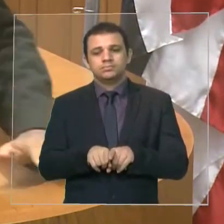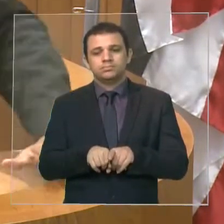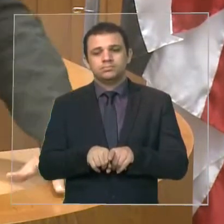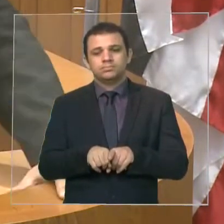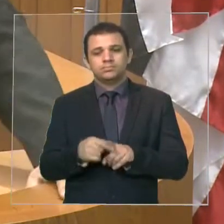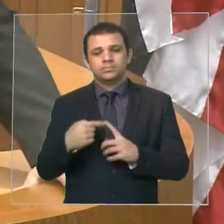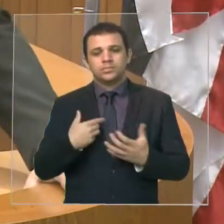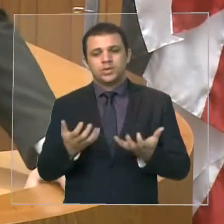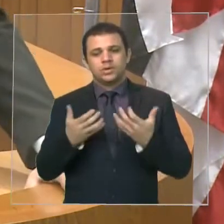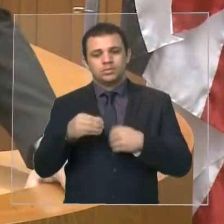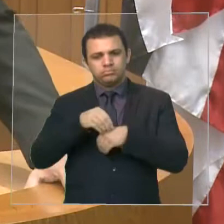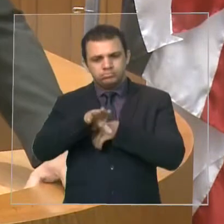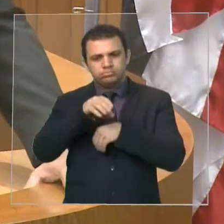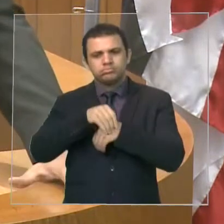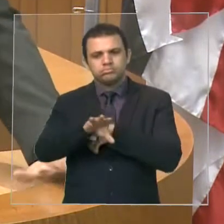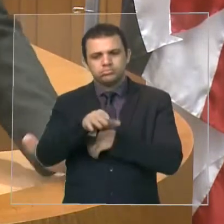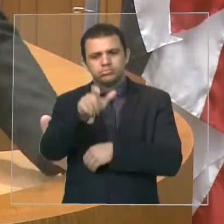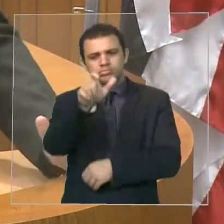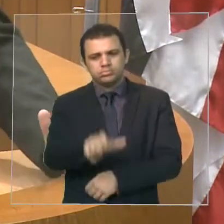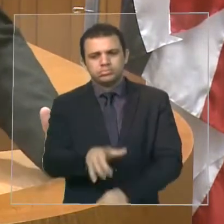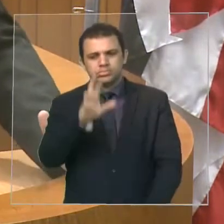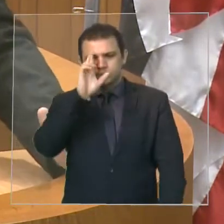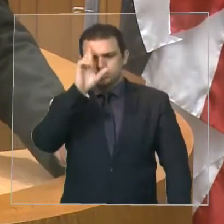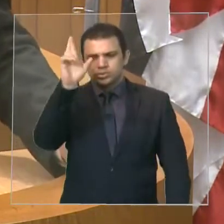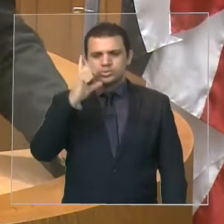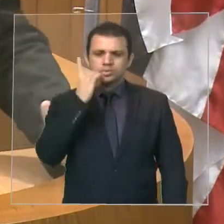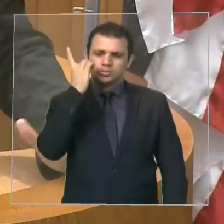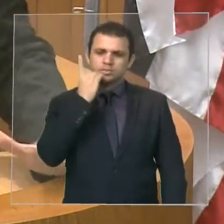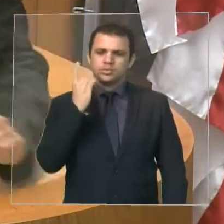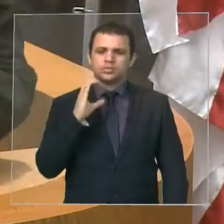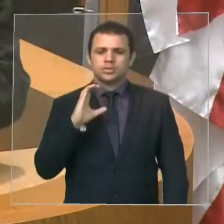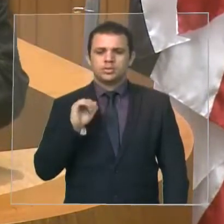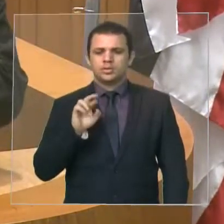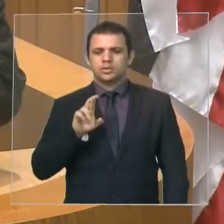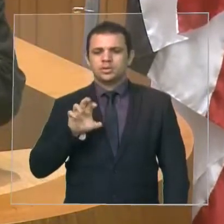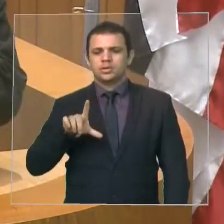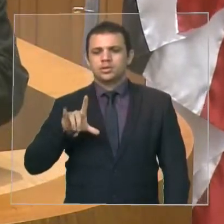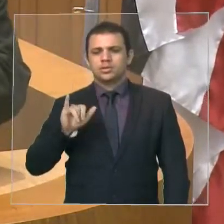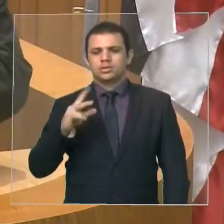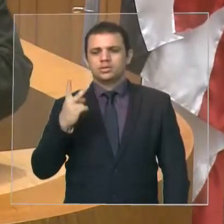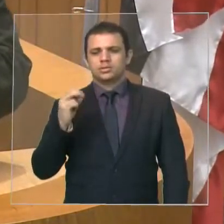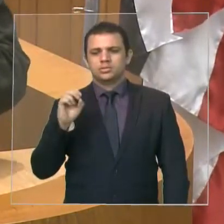passar algumas informações aqui para o nobre deputado Carlinhos Florêncio,